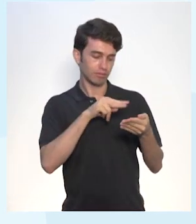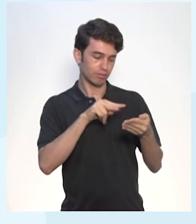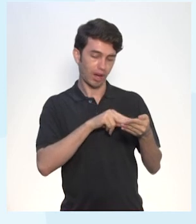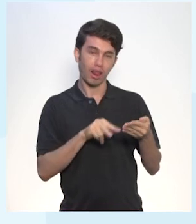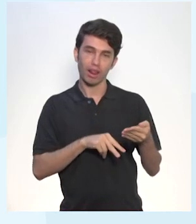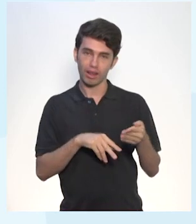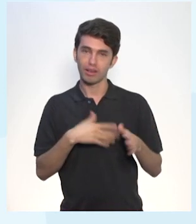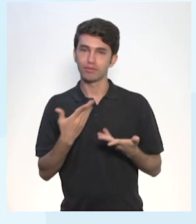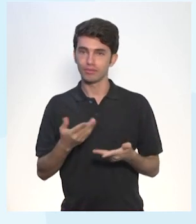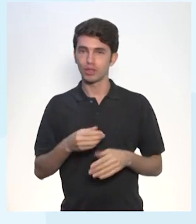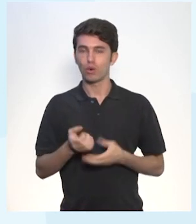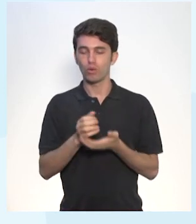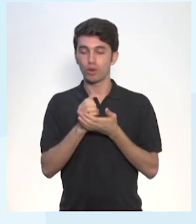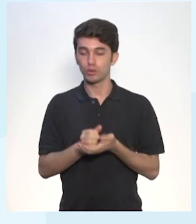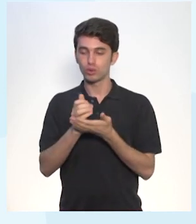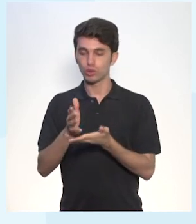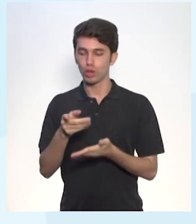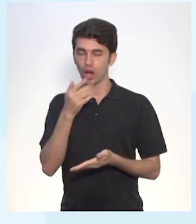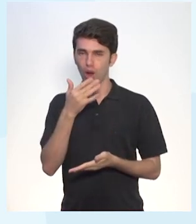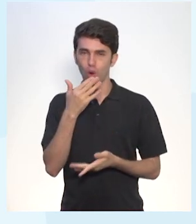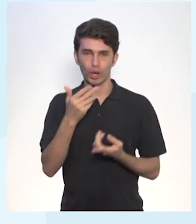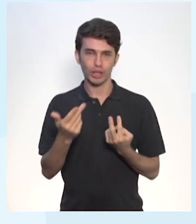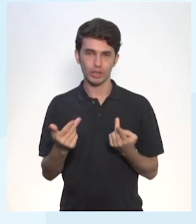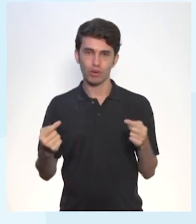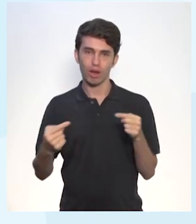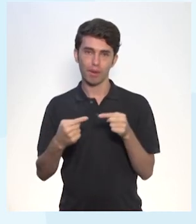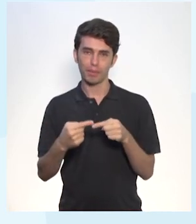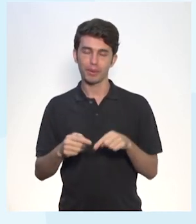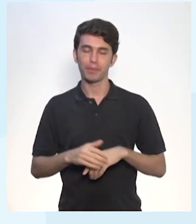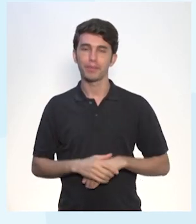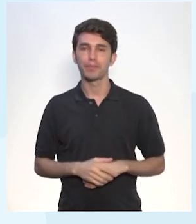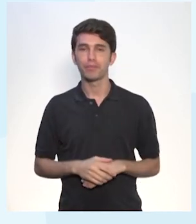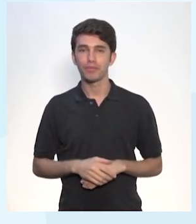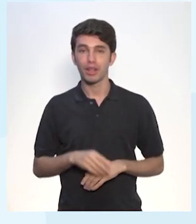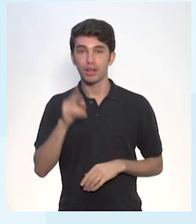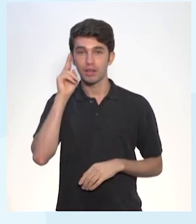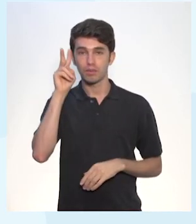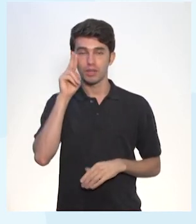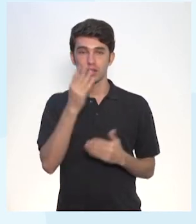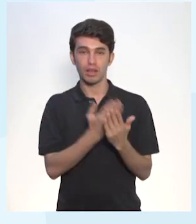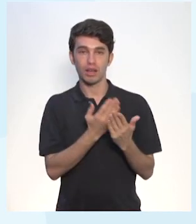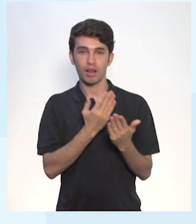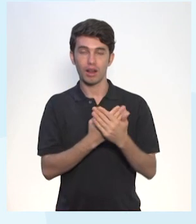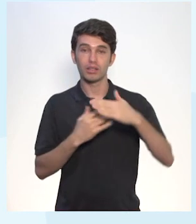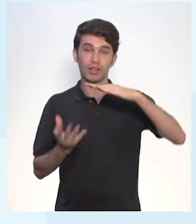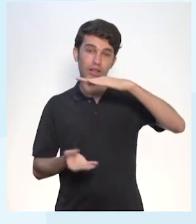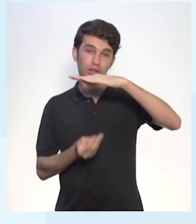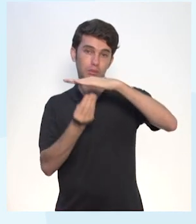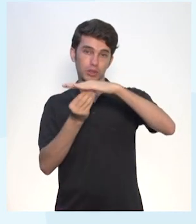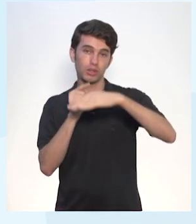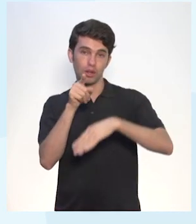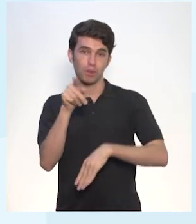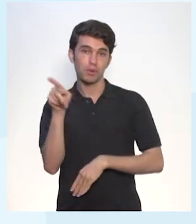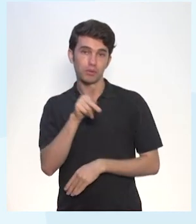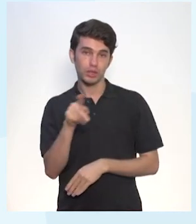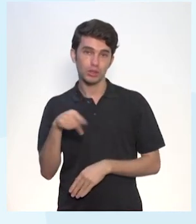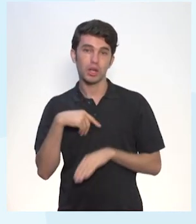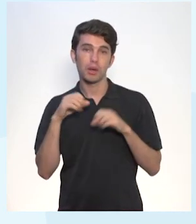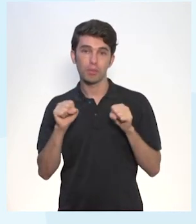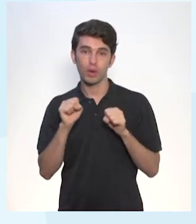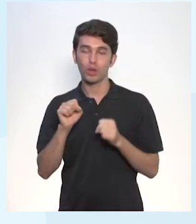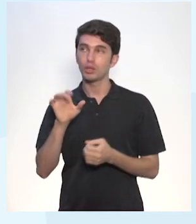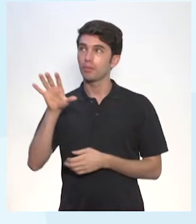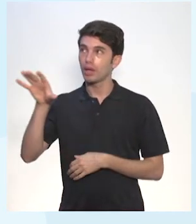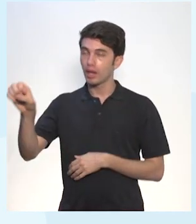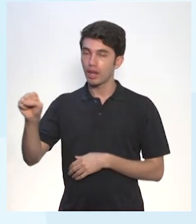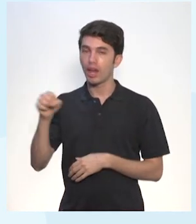coloridas, conforme a gente joga o dado. Lembrando que a aula está lá no repositório, e depois o professor pode